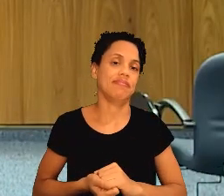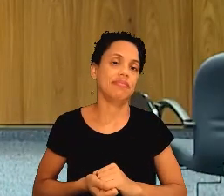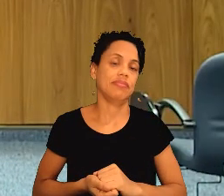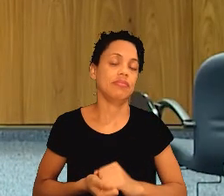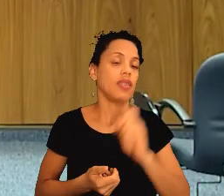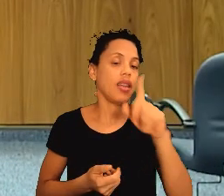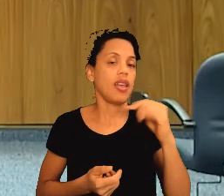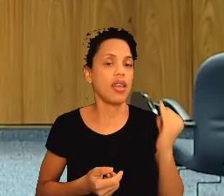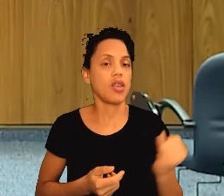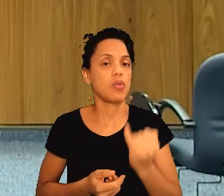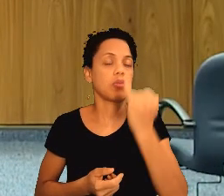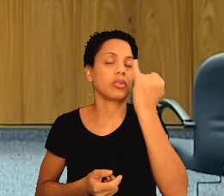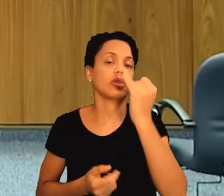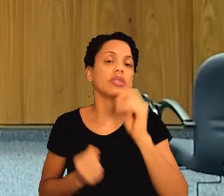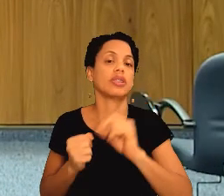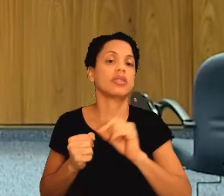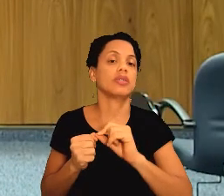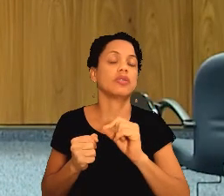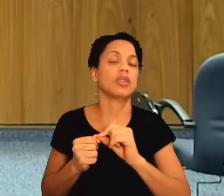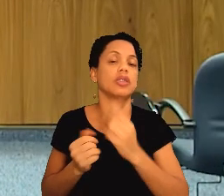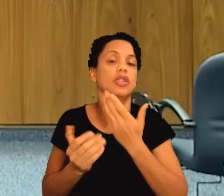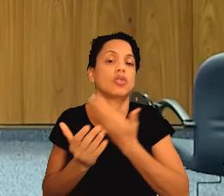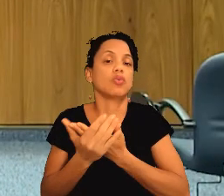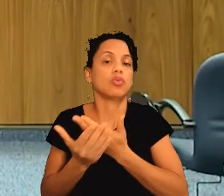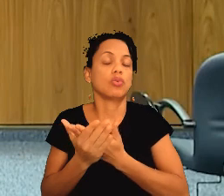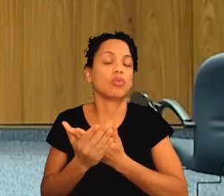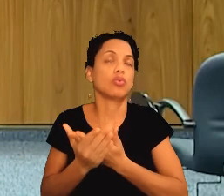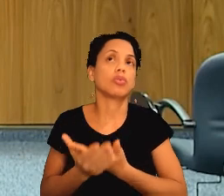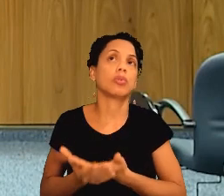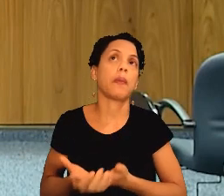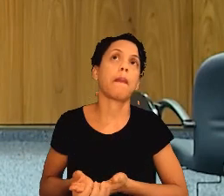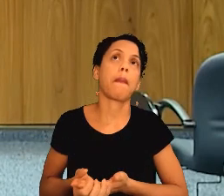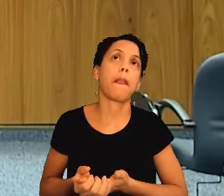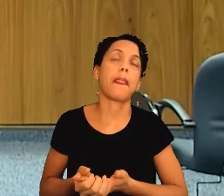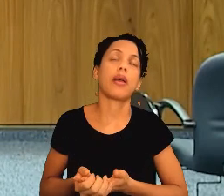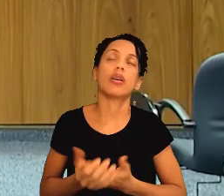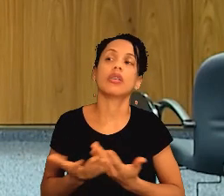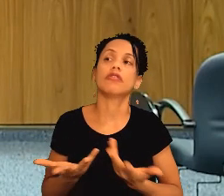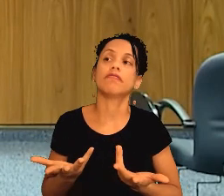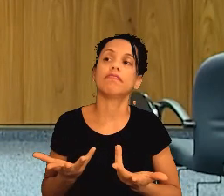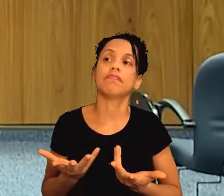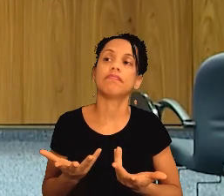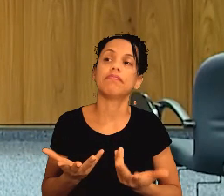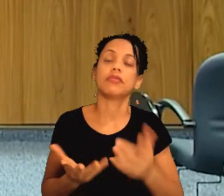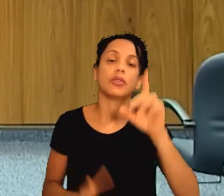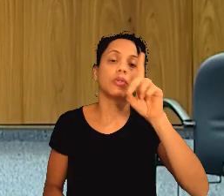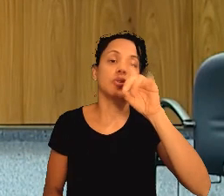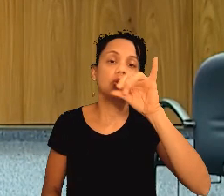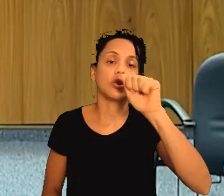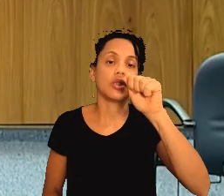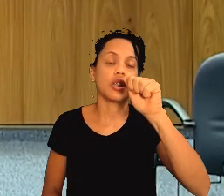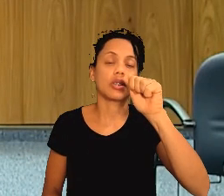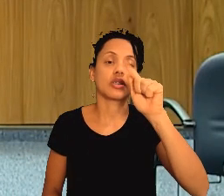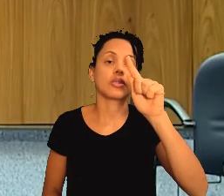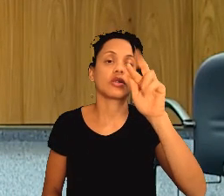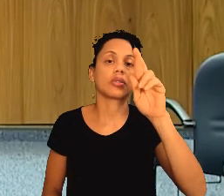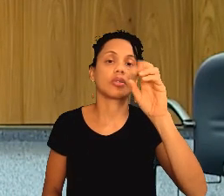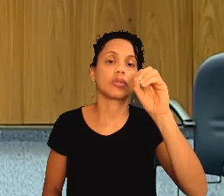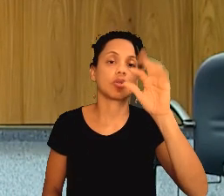que se diga, isso é muito importante, que está se fazendo agora um estudo, né, por geógrafos,